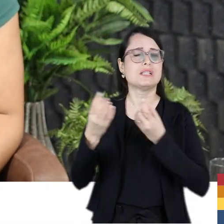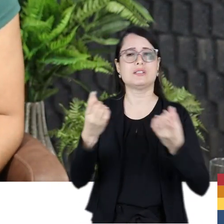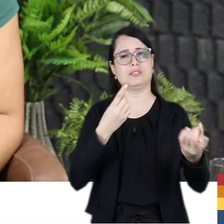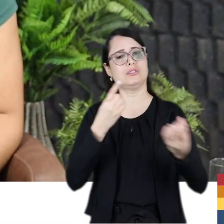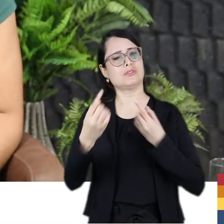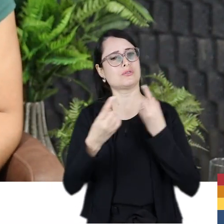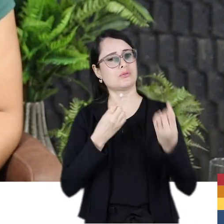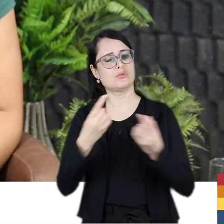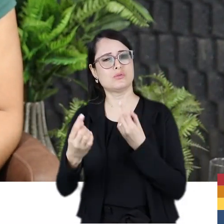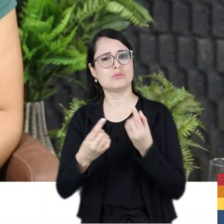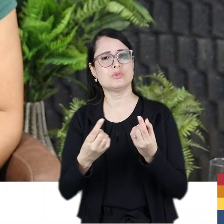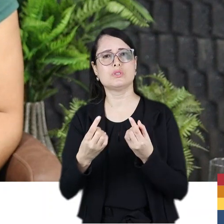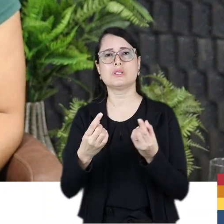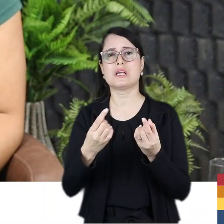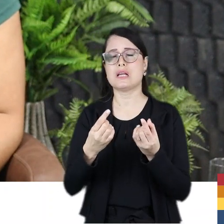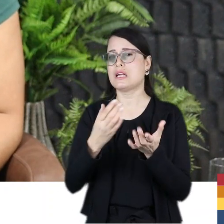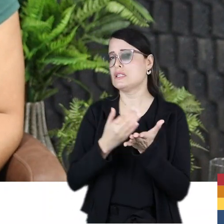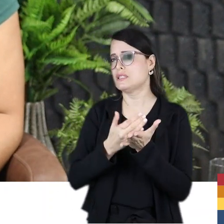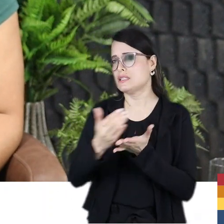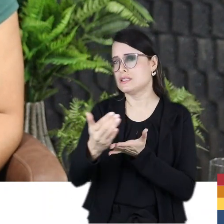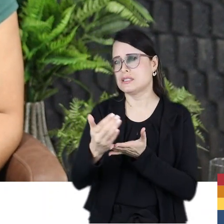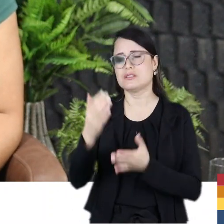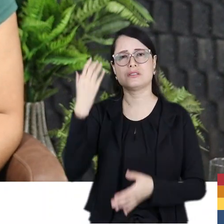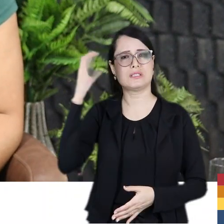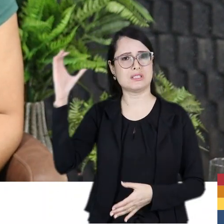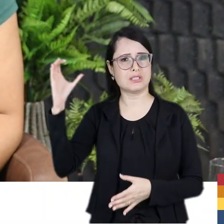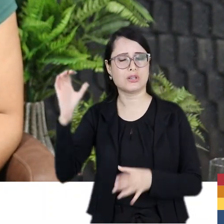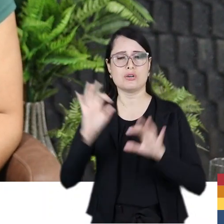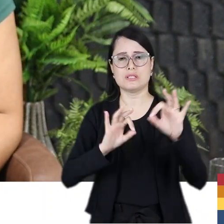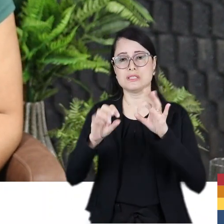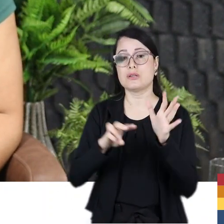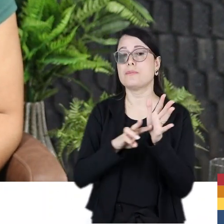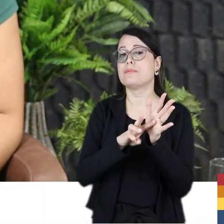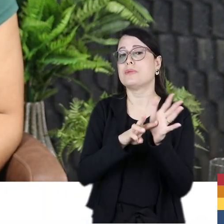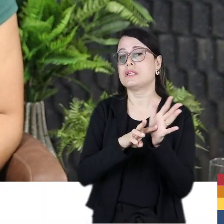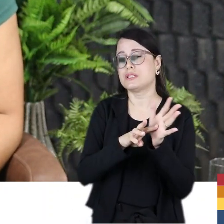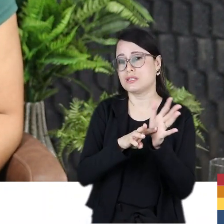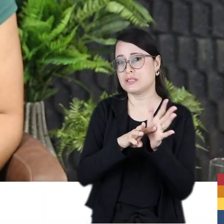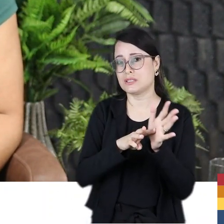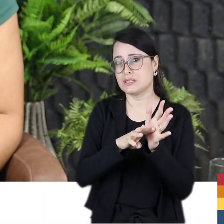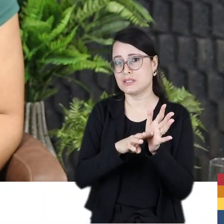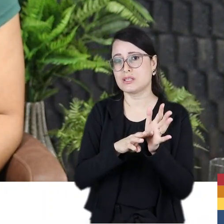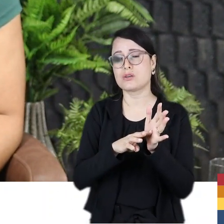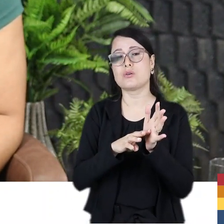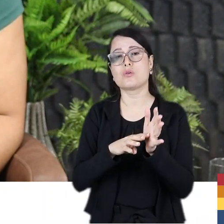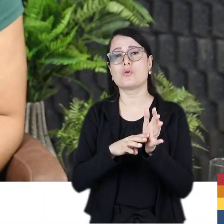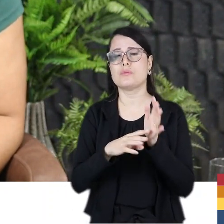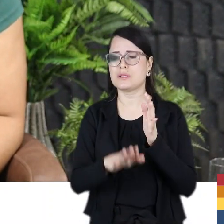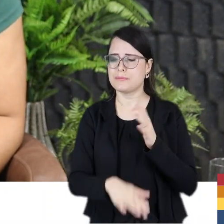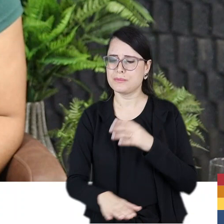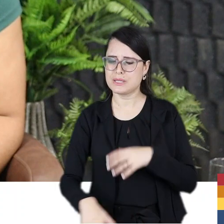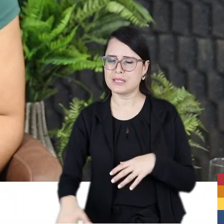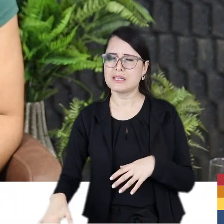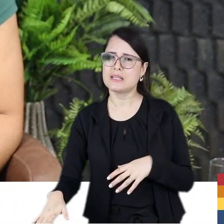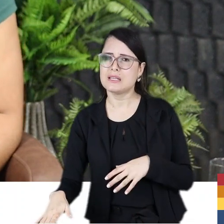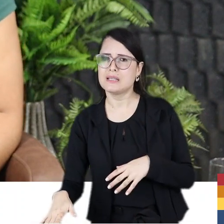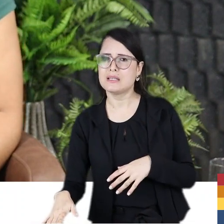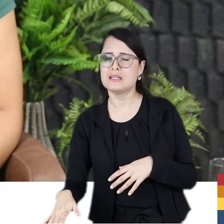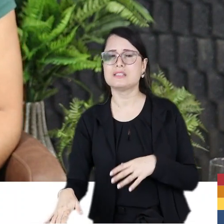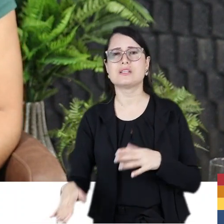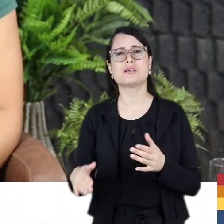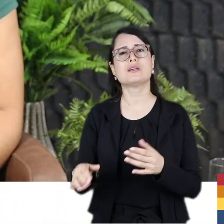metodológica, ela precisa vir desde a primeira infância, né? Quando a criança começa aí a manipular. E agora a gente está pensando aqui,